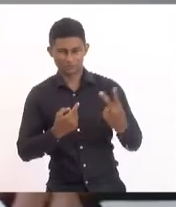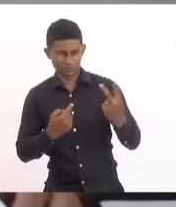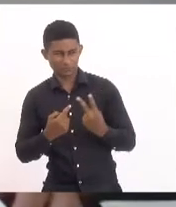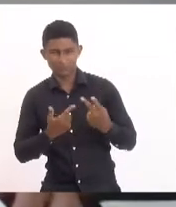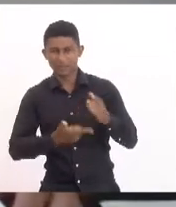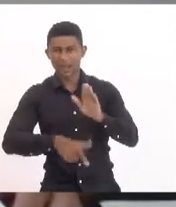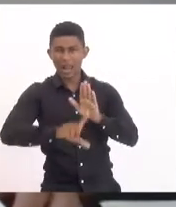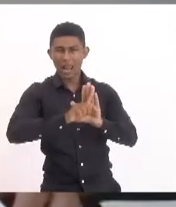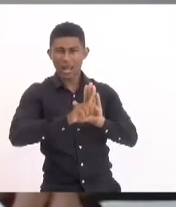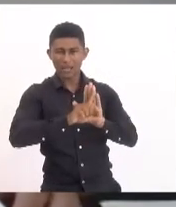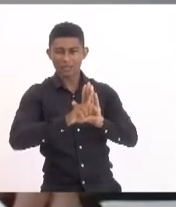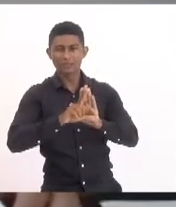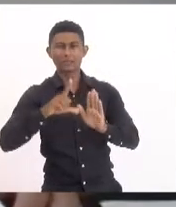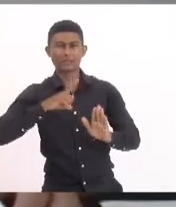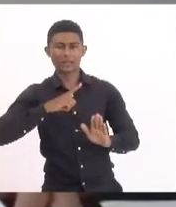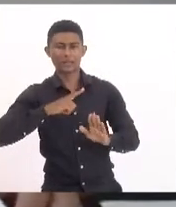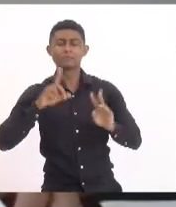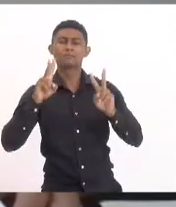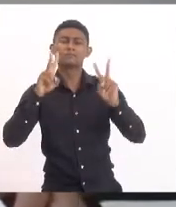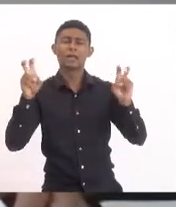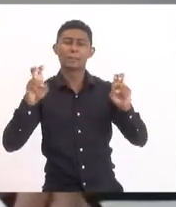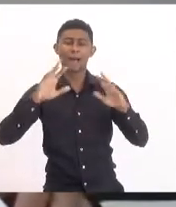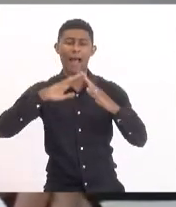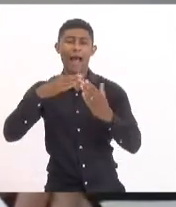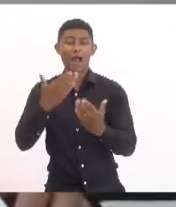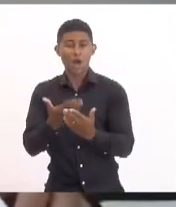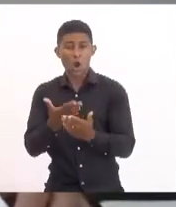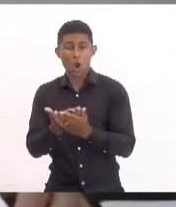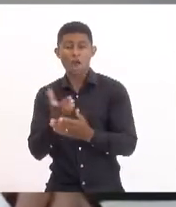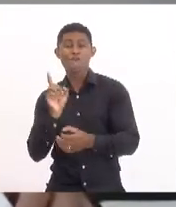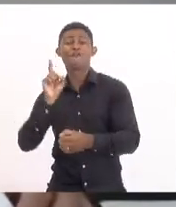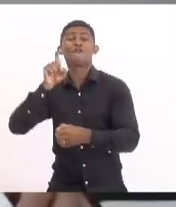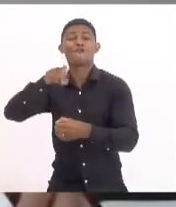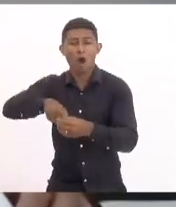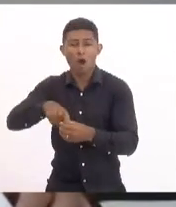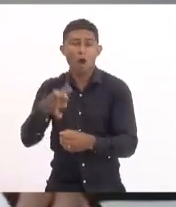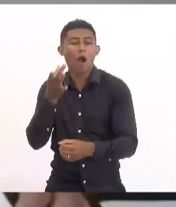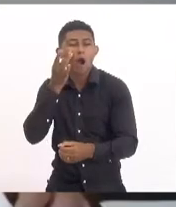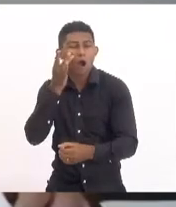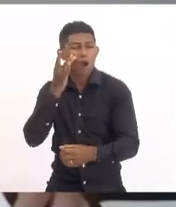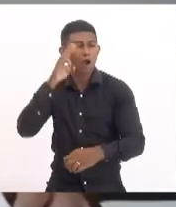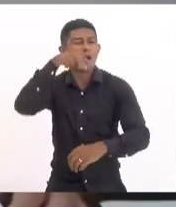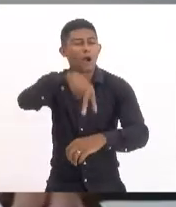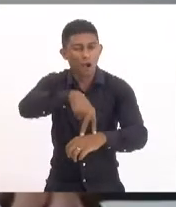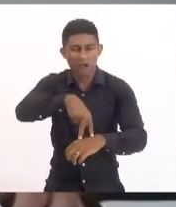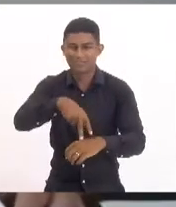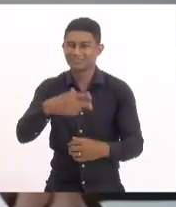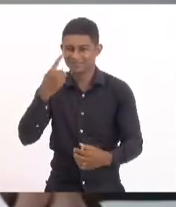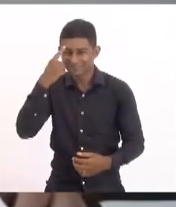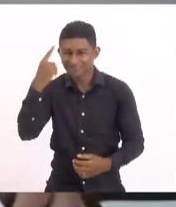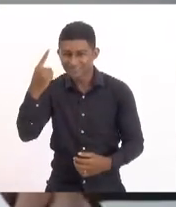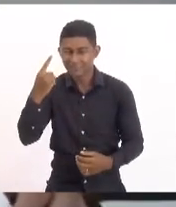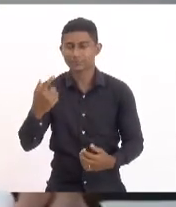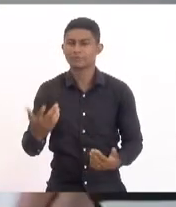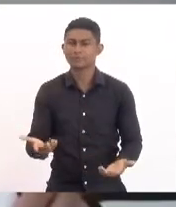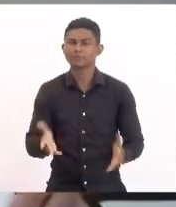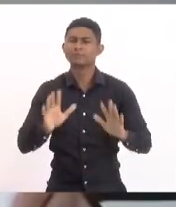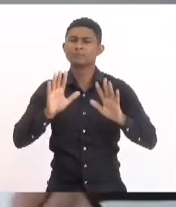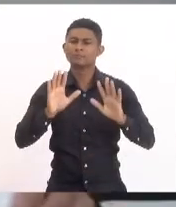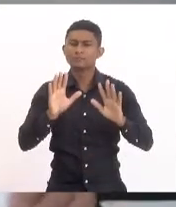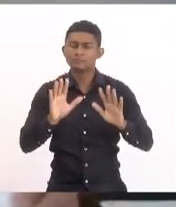do retorno às aulas presenciais e garantindo o ensino híbrido, remoto, enquanto não houvesse vacina, enfim. Então, mas o tempo